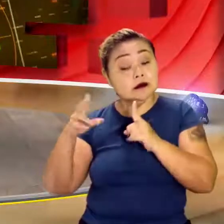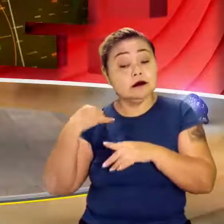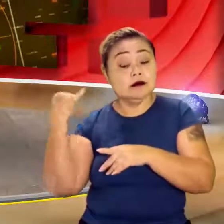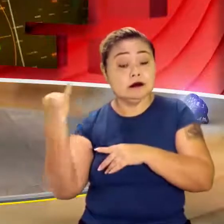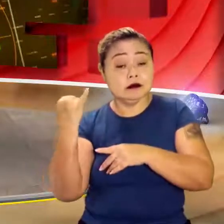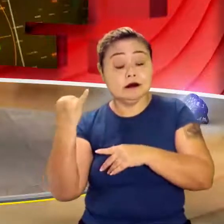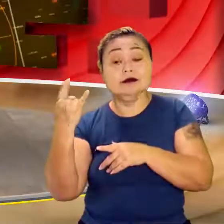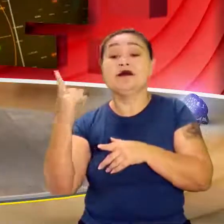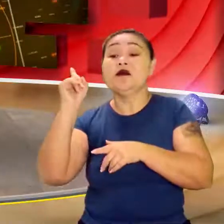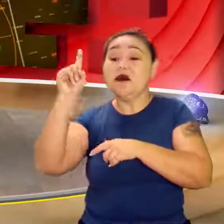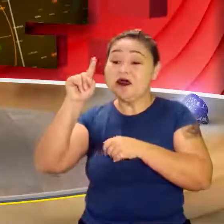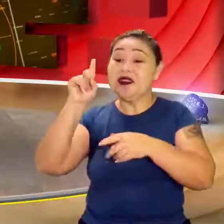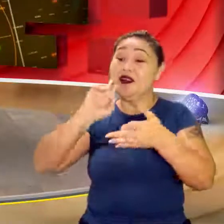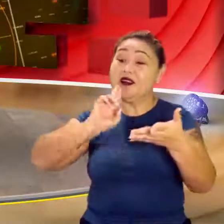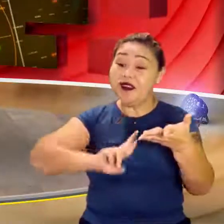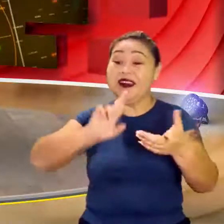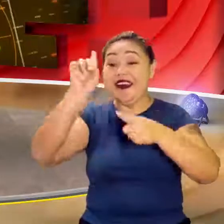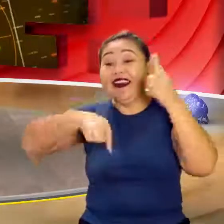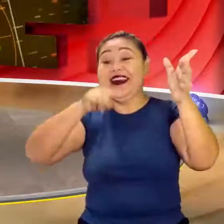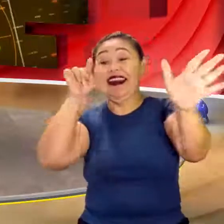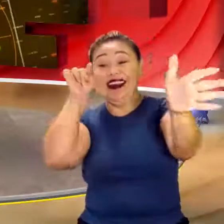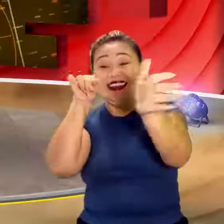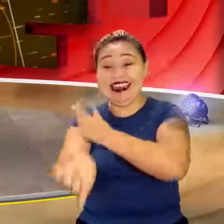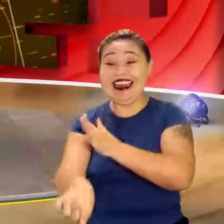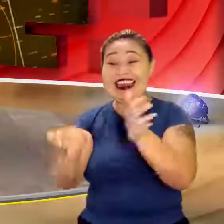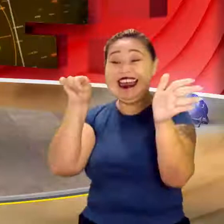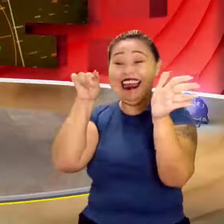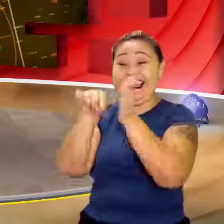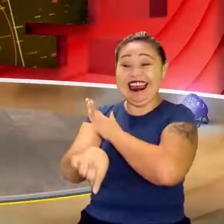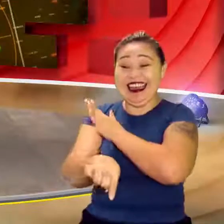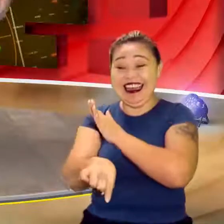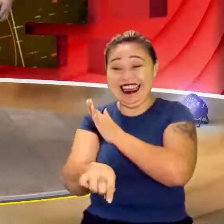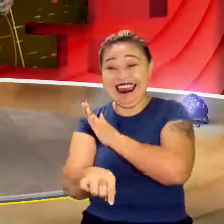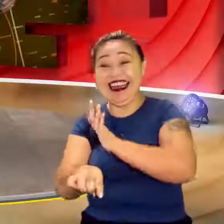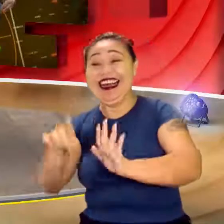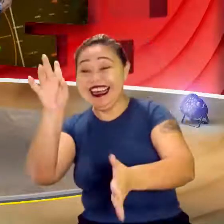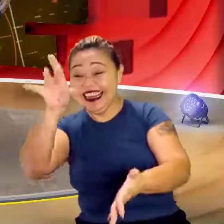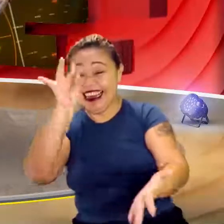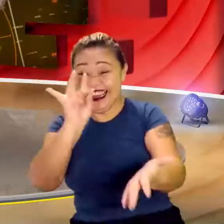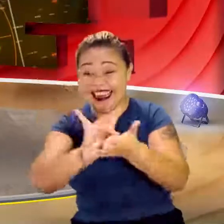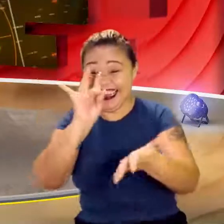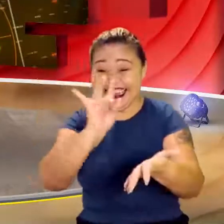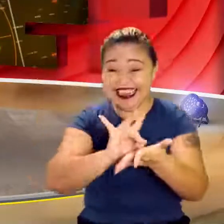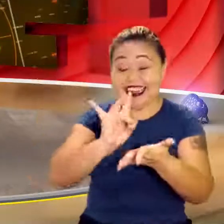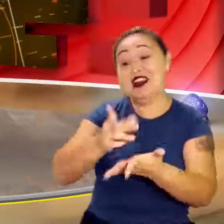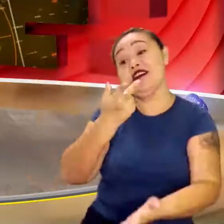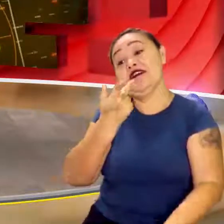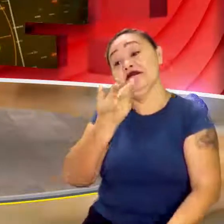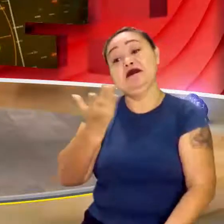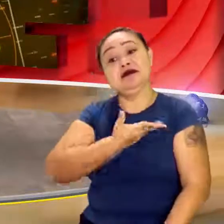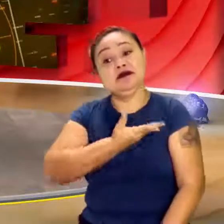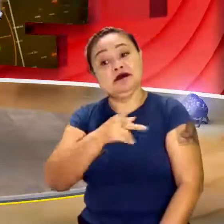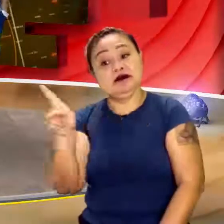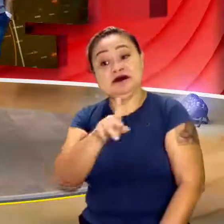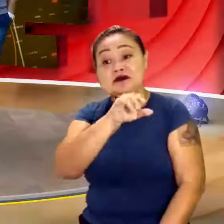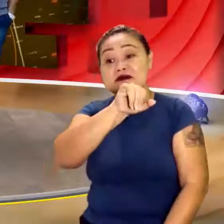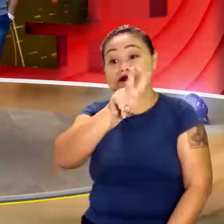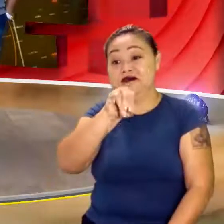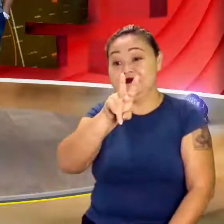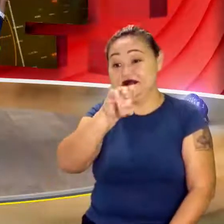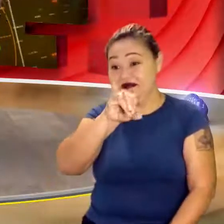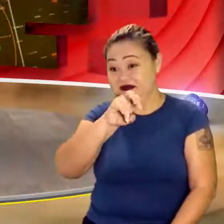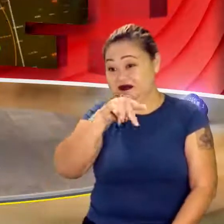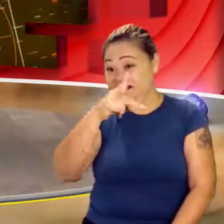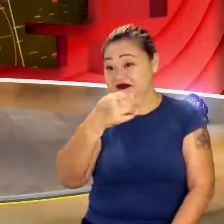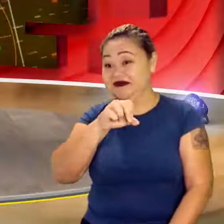respostas são as perguntas. Isso é verdade, isso é verdade. Já dizia nosso amigo professor Silvinho